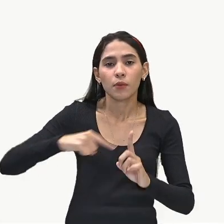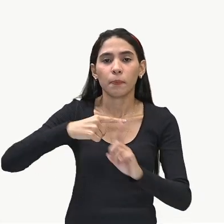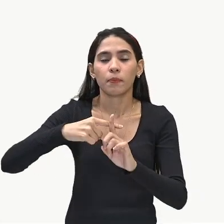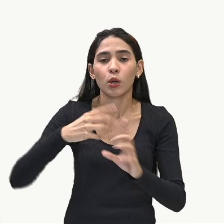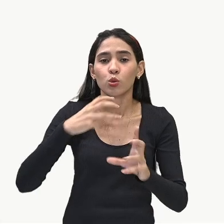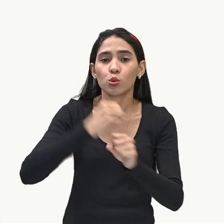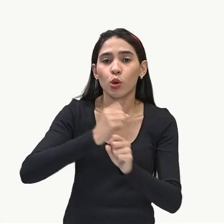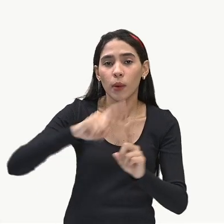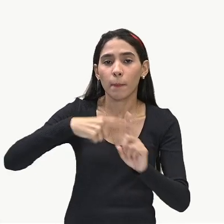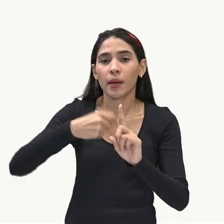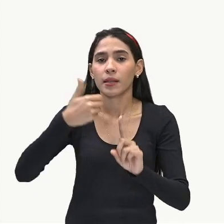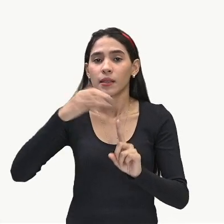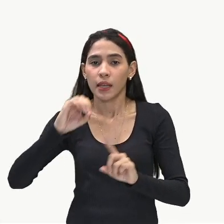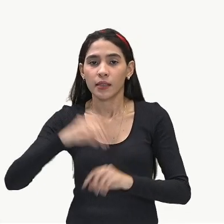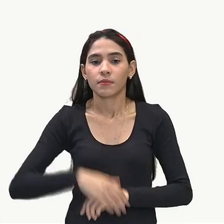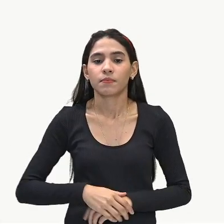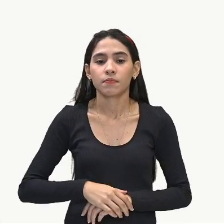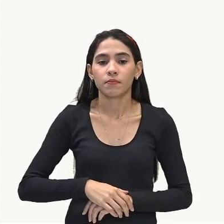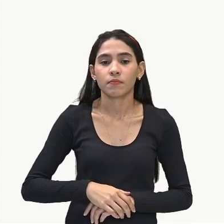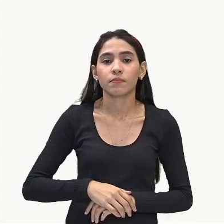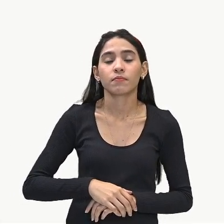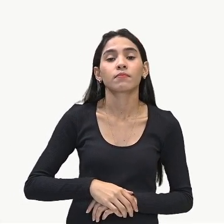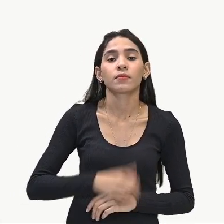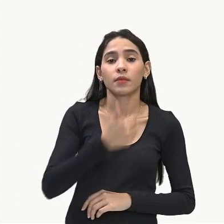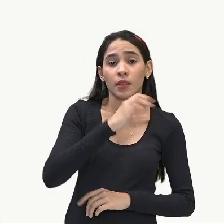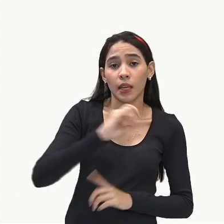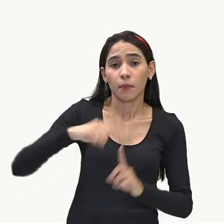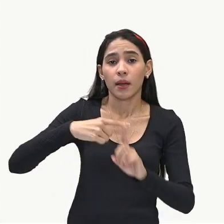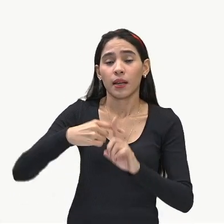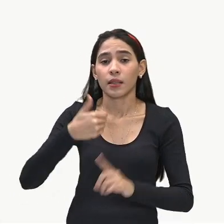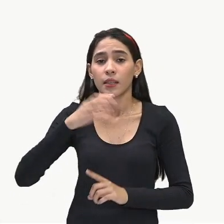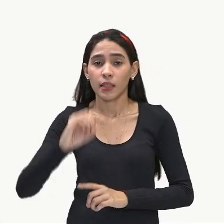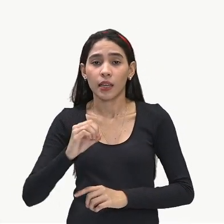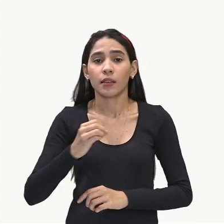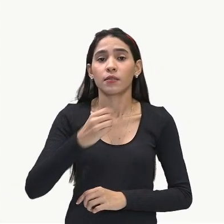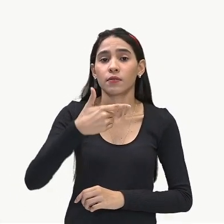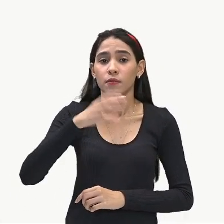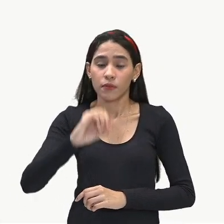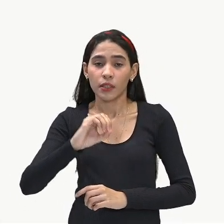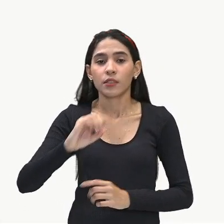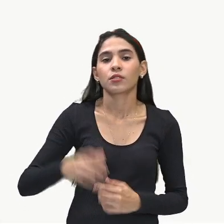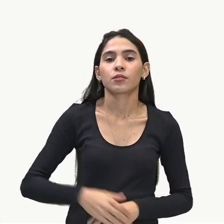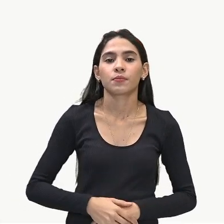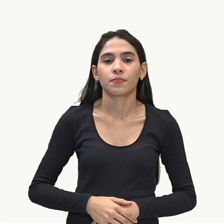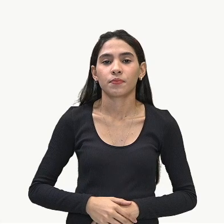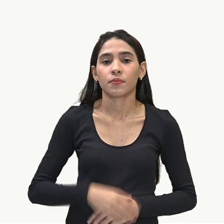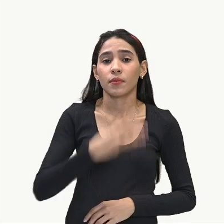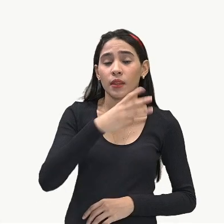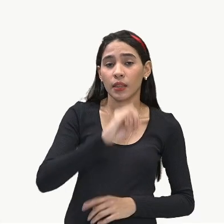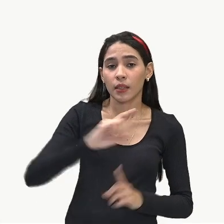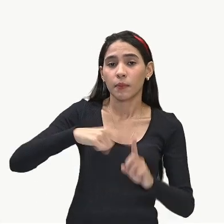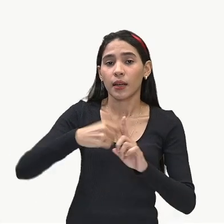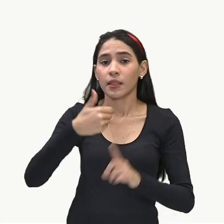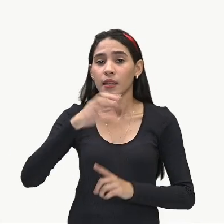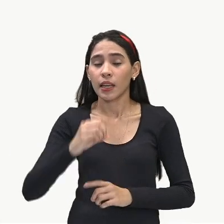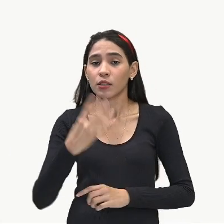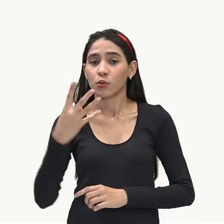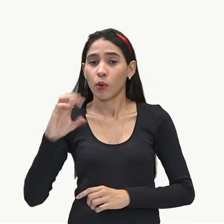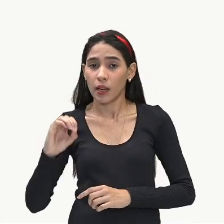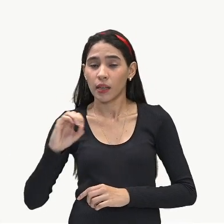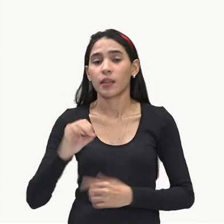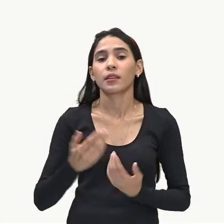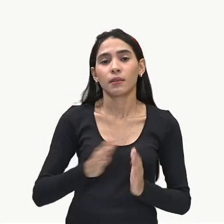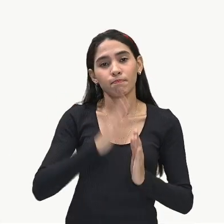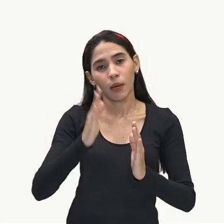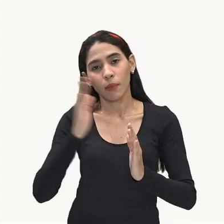tenho 10, 10 mais 10 é igual a 20, 20 mais 10, 30, 30 mais 10, 40, E assim